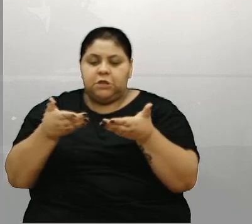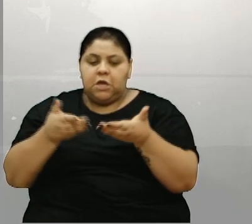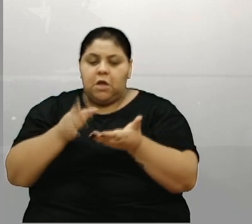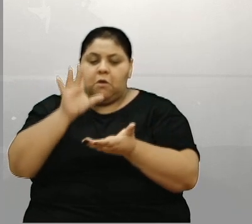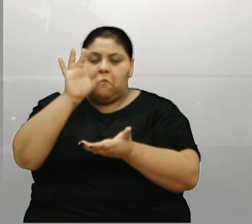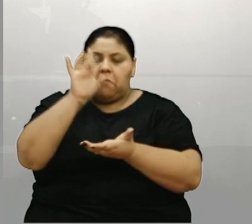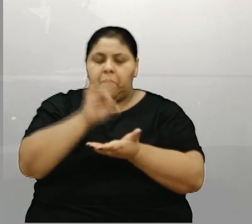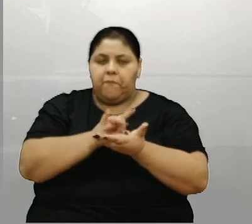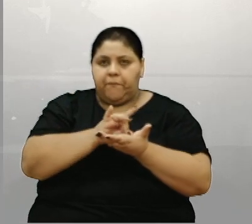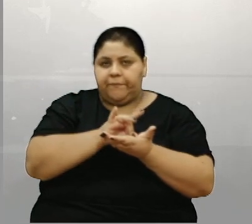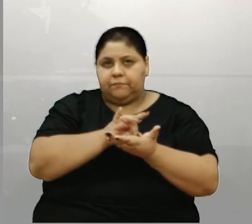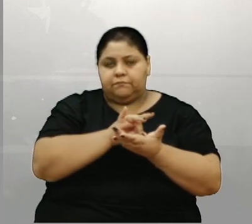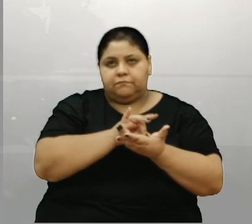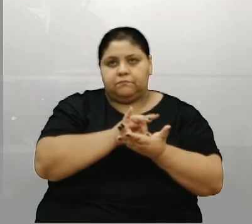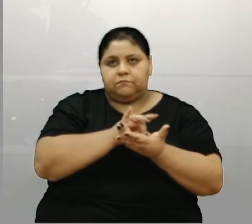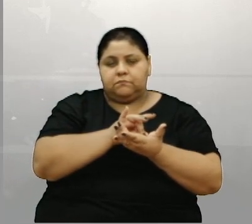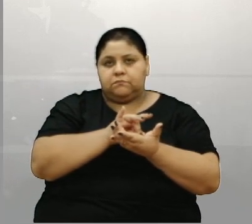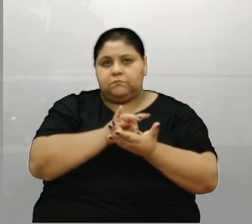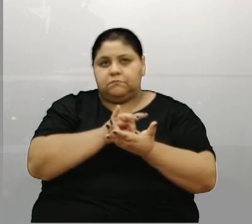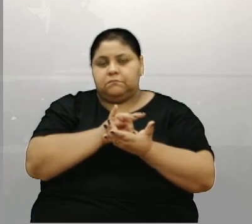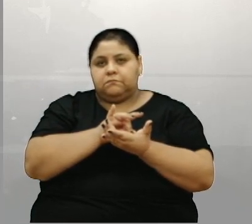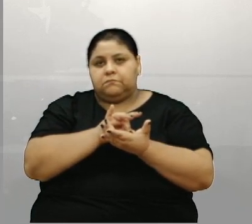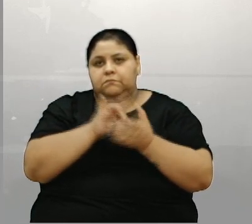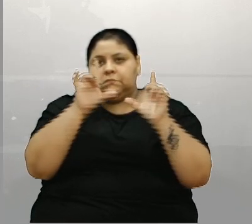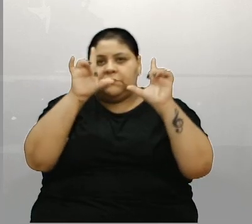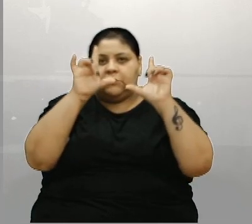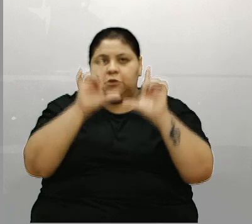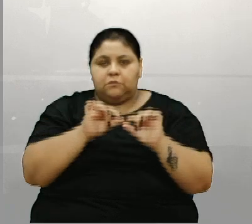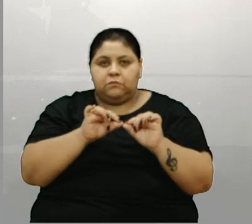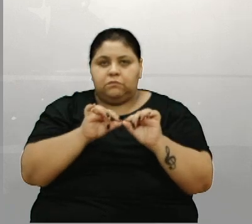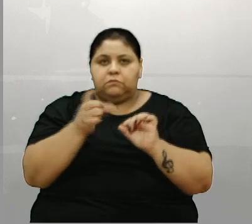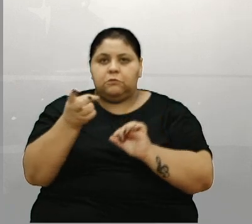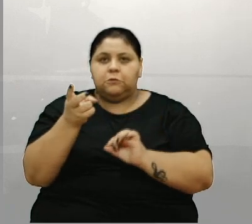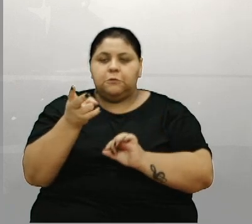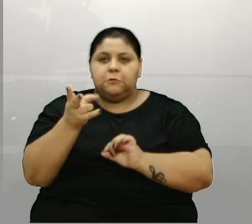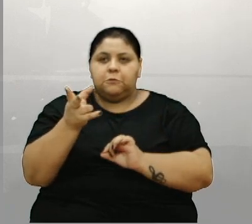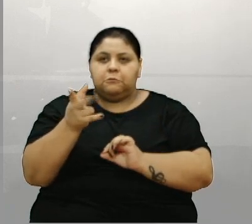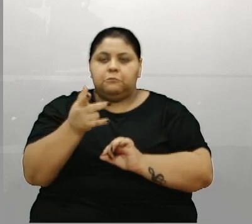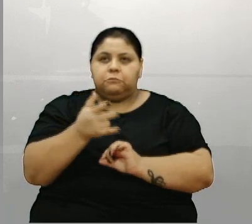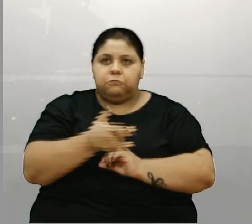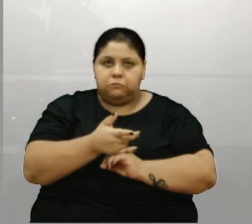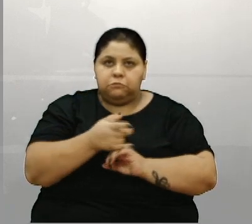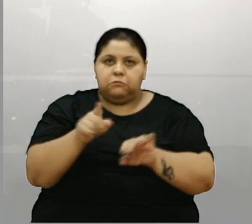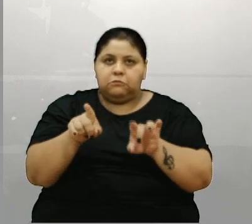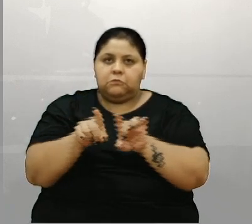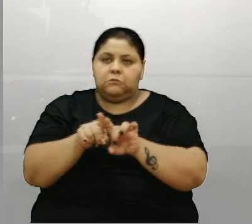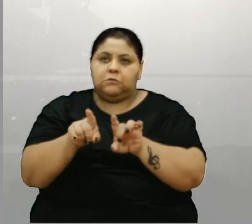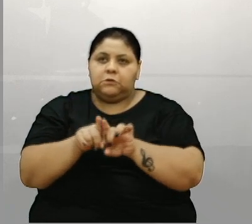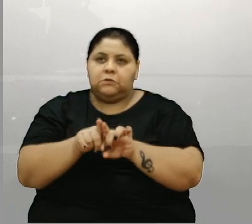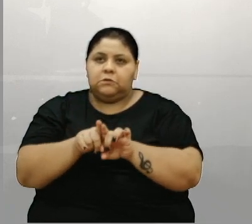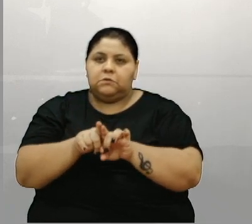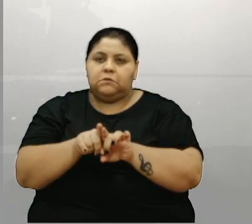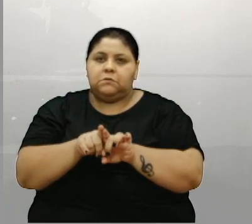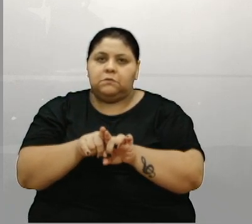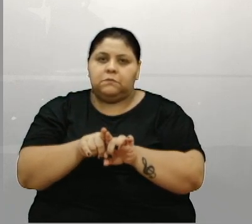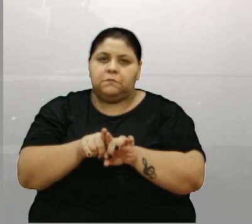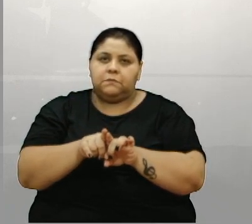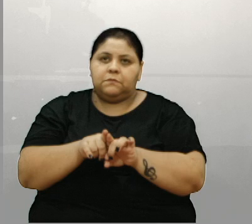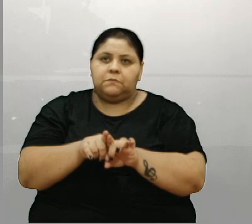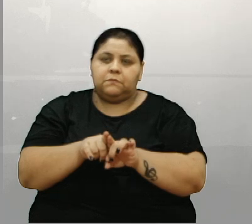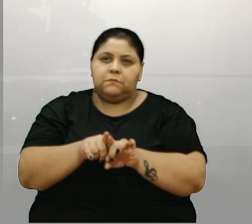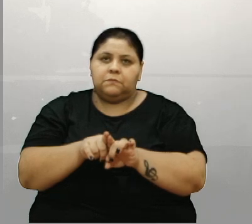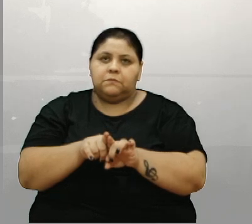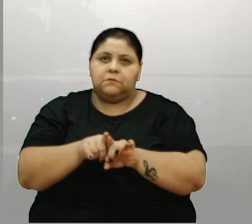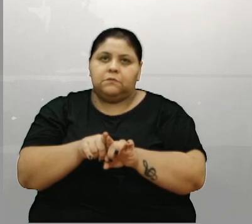ali a questão de redutor de velocidade, tem aquele sistema de lápis,